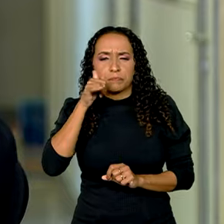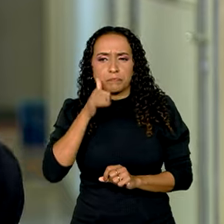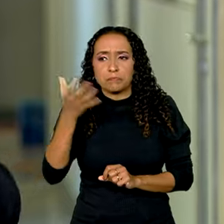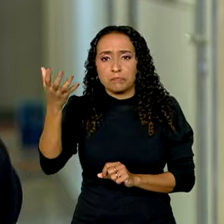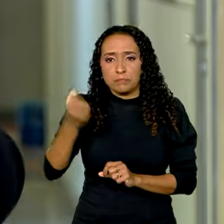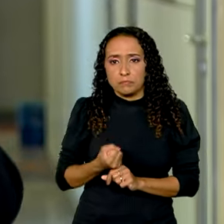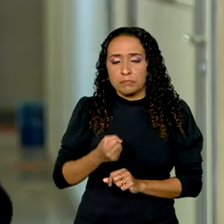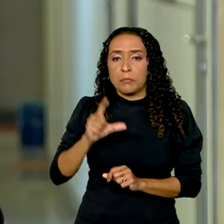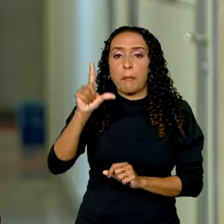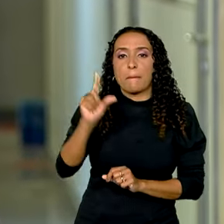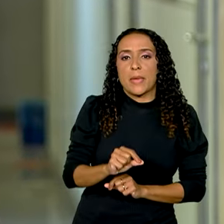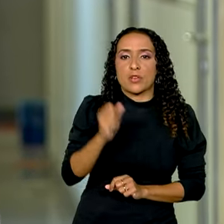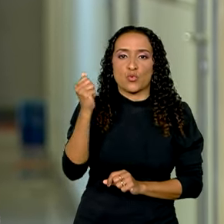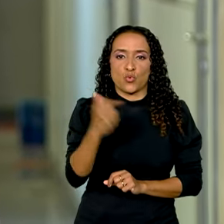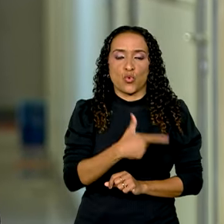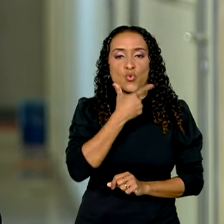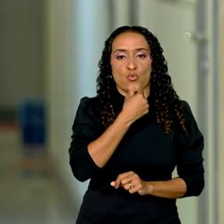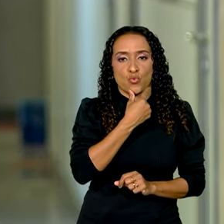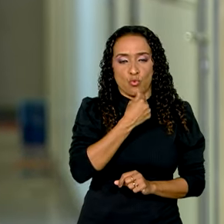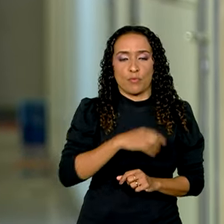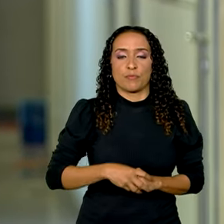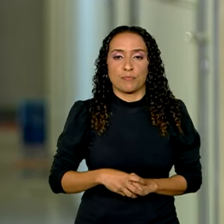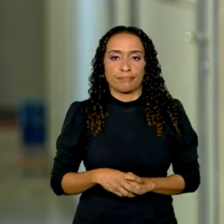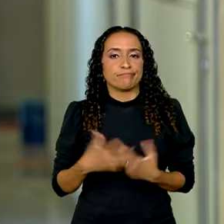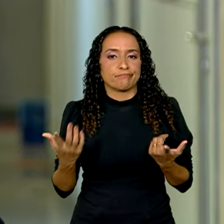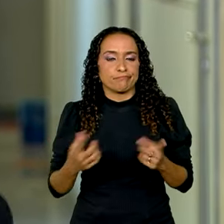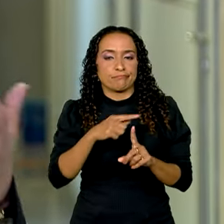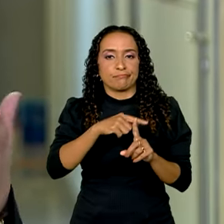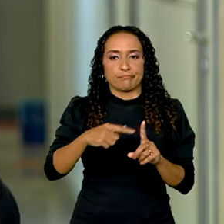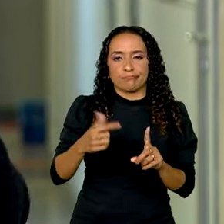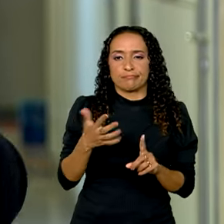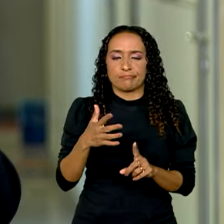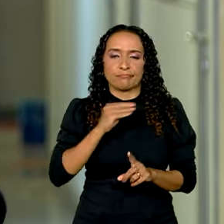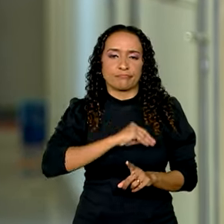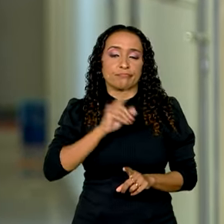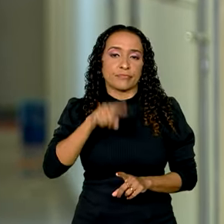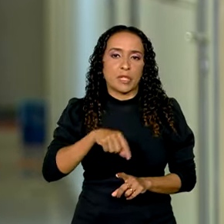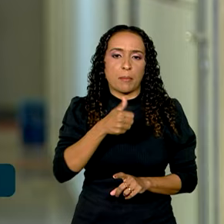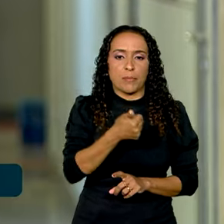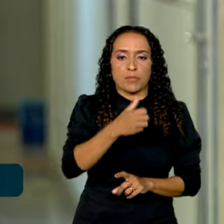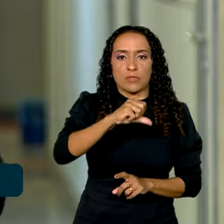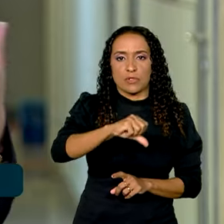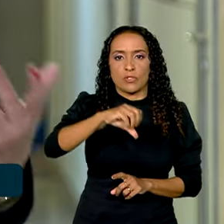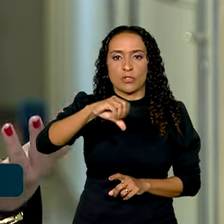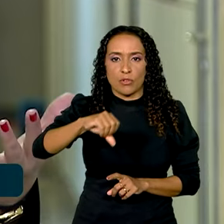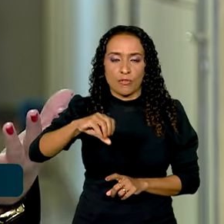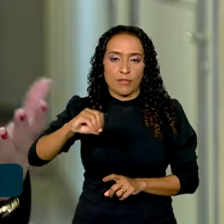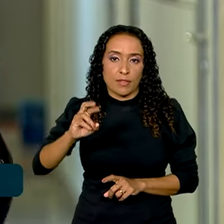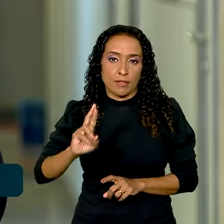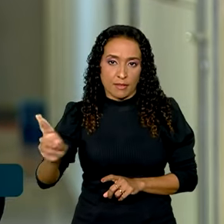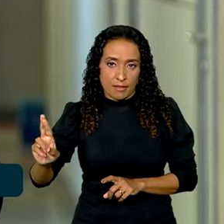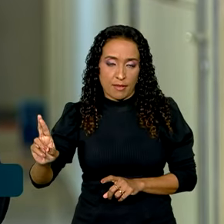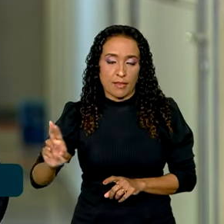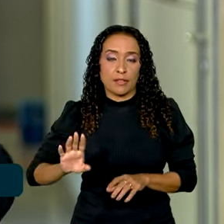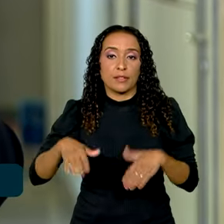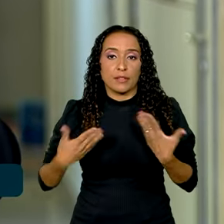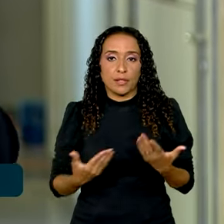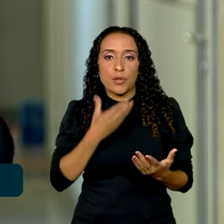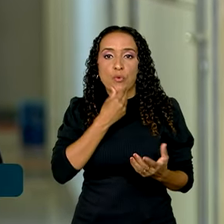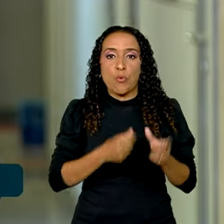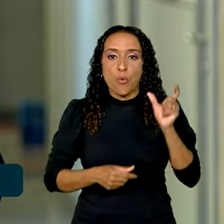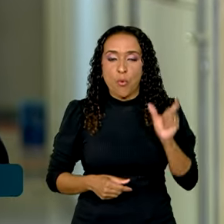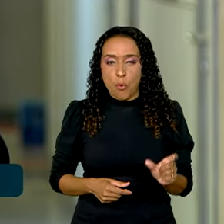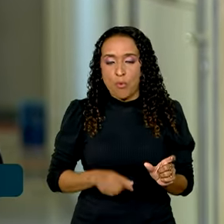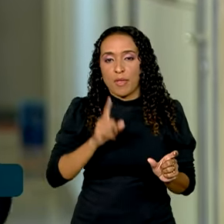ganham menos do que os homens. A média salarial delas é de R$ 1.990, enquanto o salário